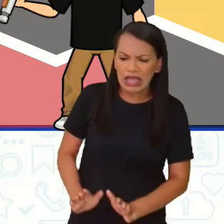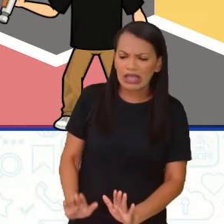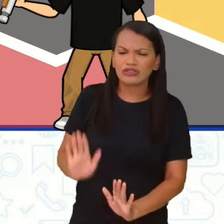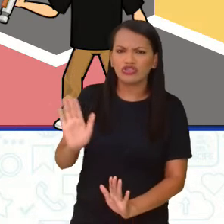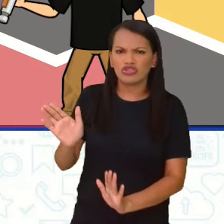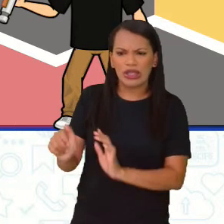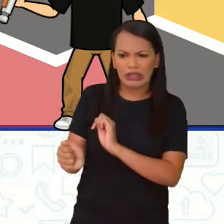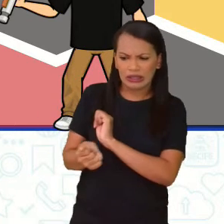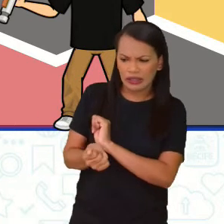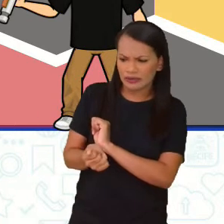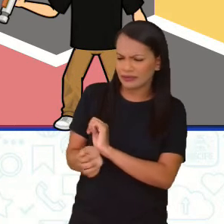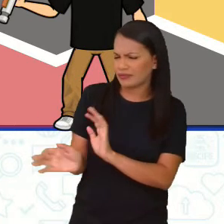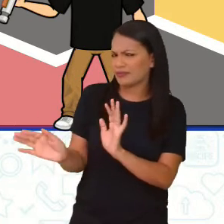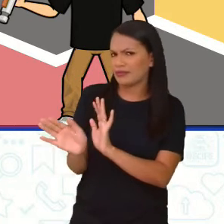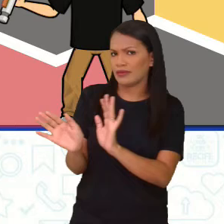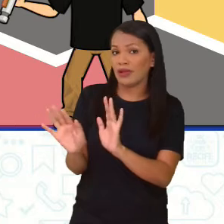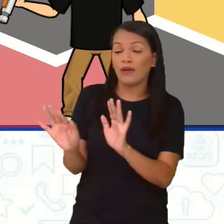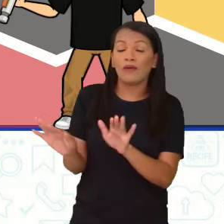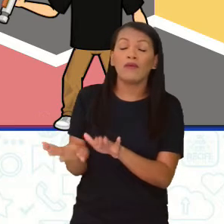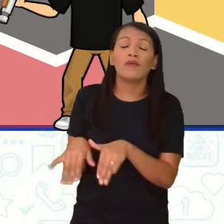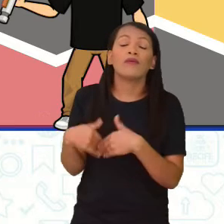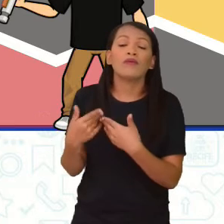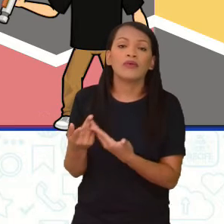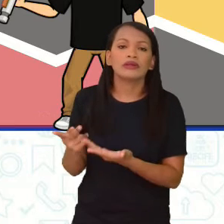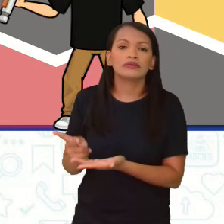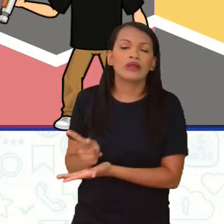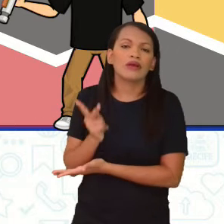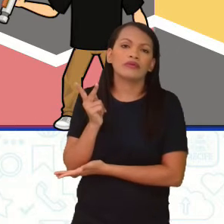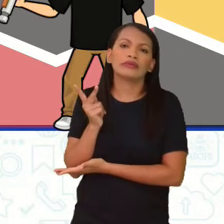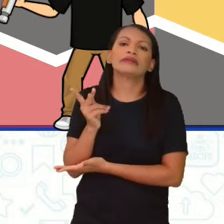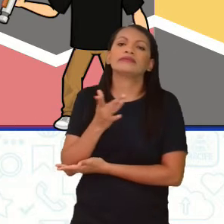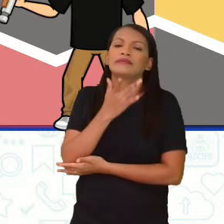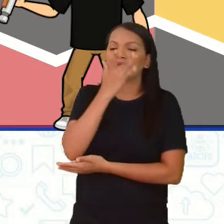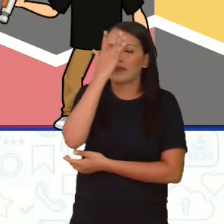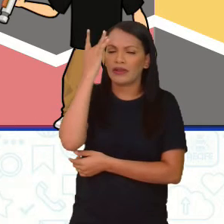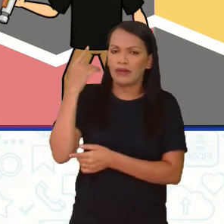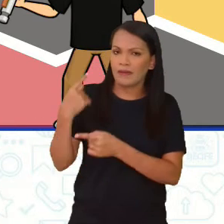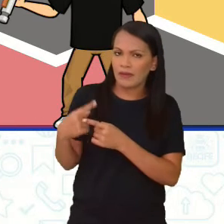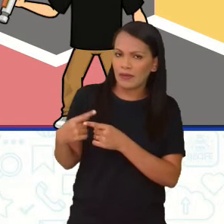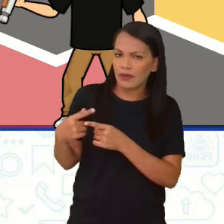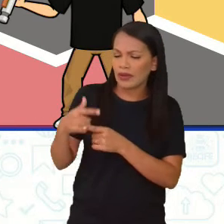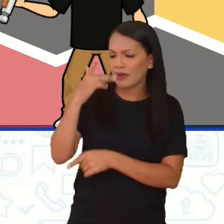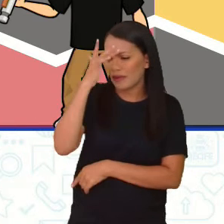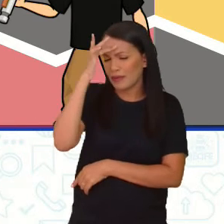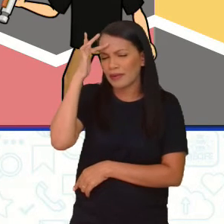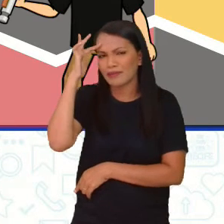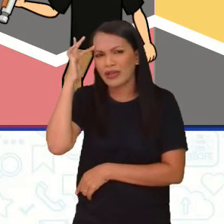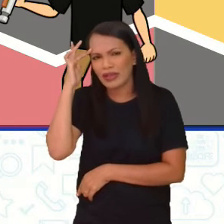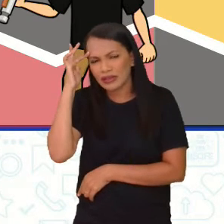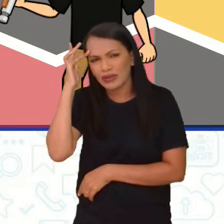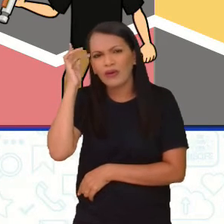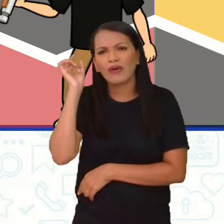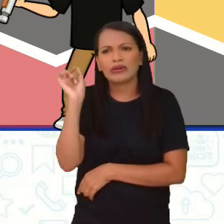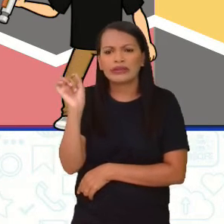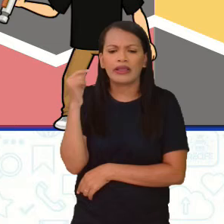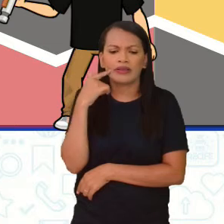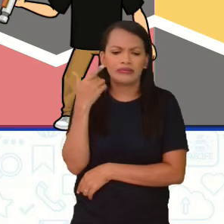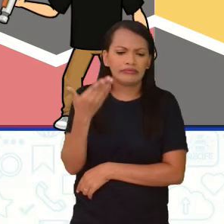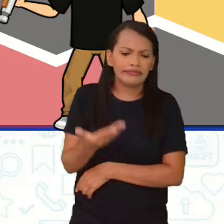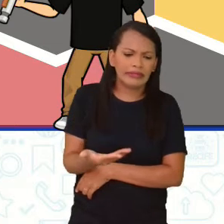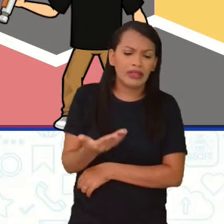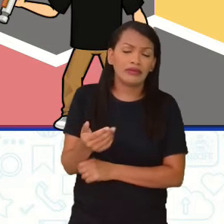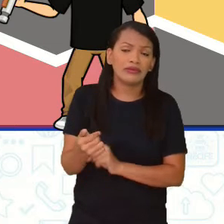escravo, certo? Quando isso acontece com alguém é porque aquela pessoa foi colocada na